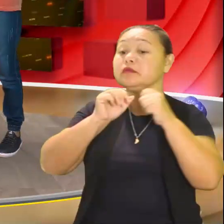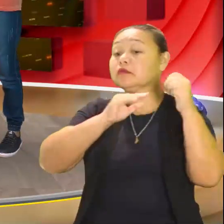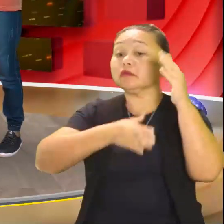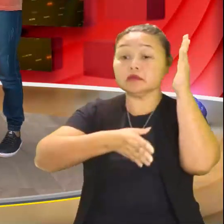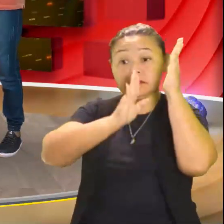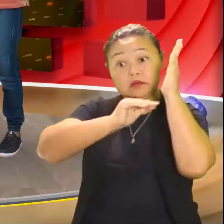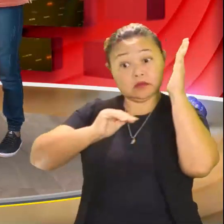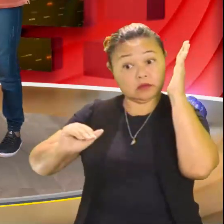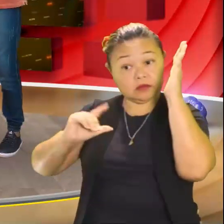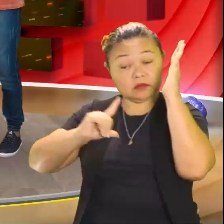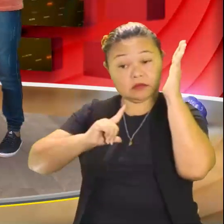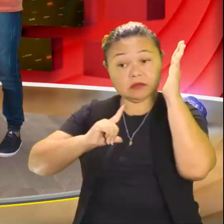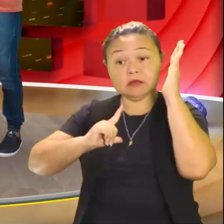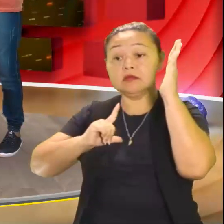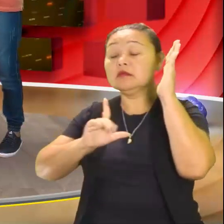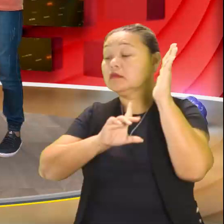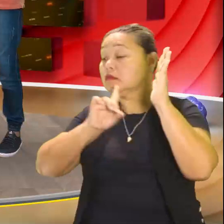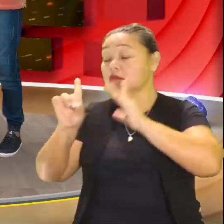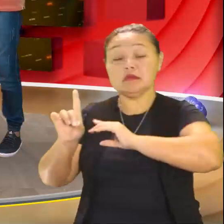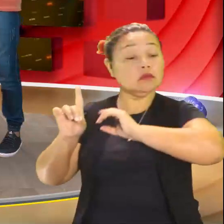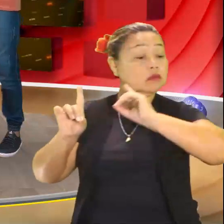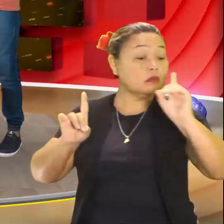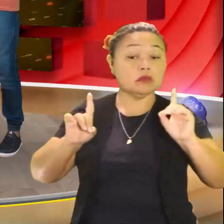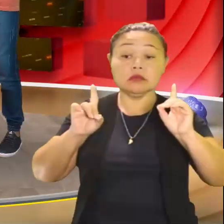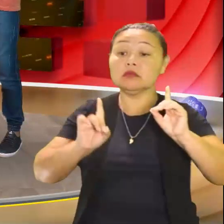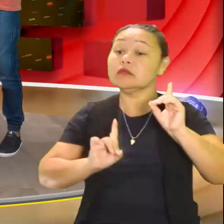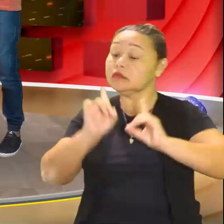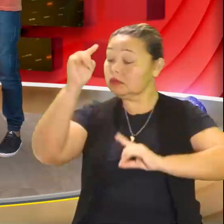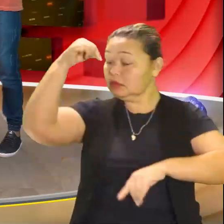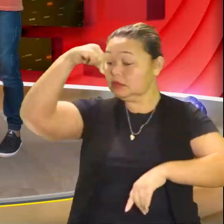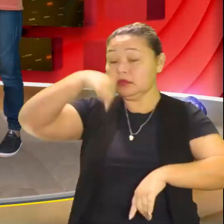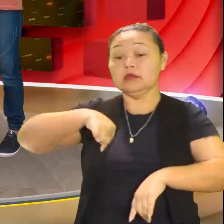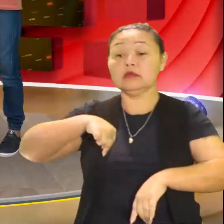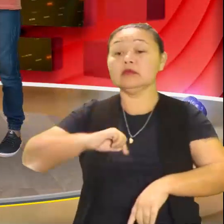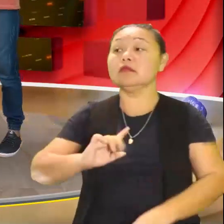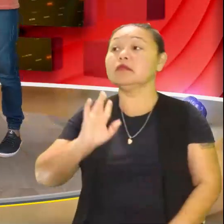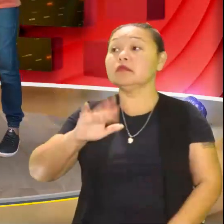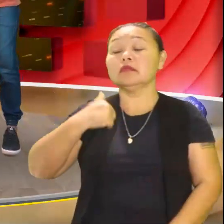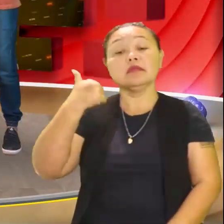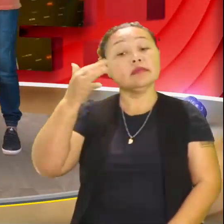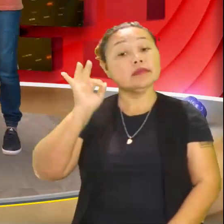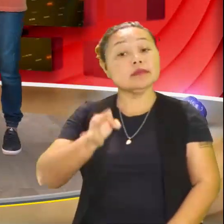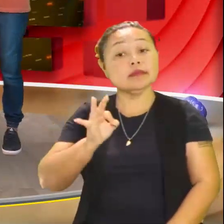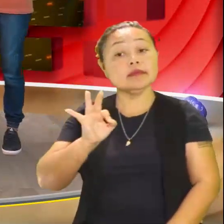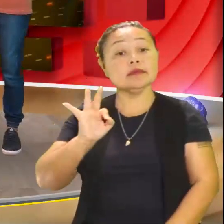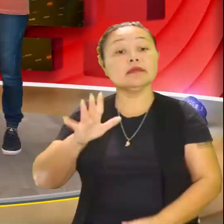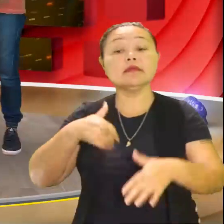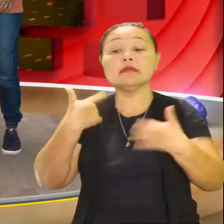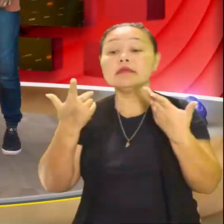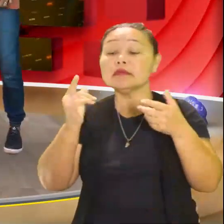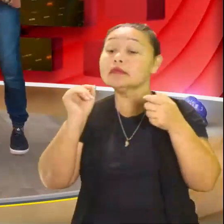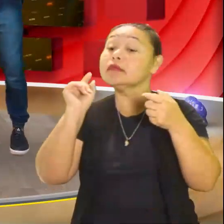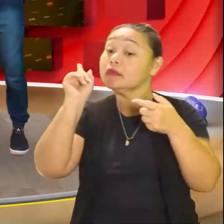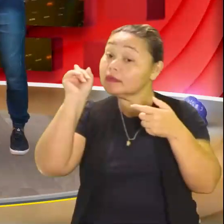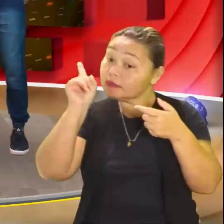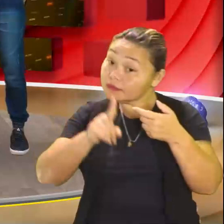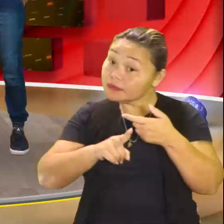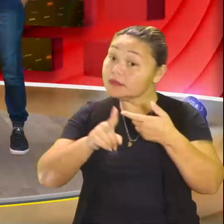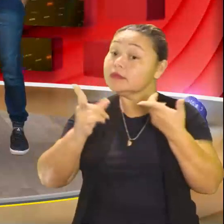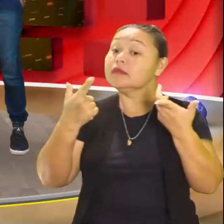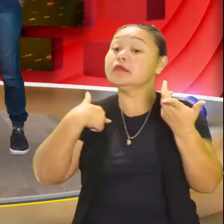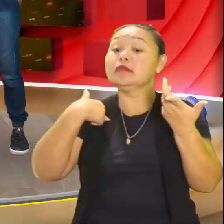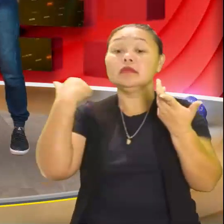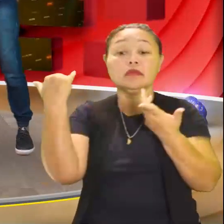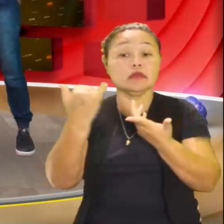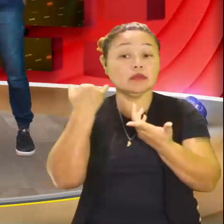e vertical. Sentido para a direita, para a esquerda, para cima, para baixo. Isso mesmo. Então isso faz diferença,